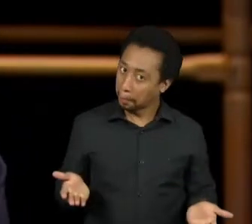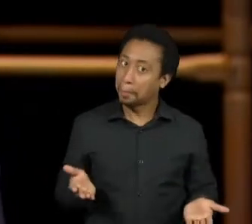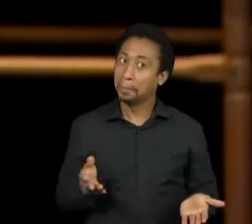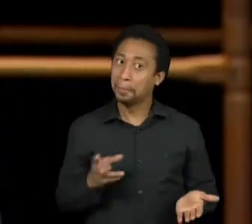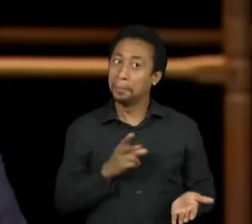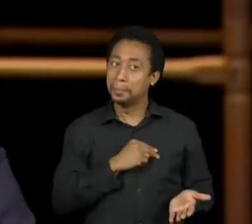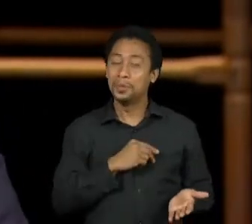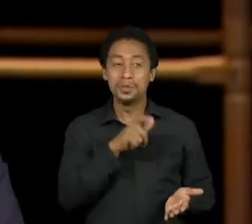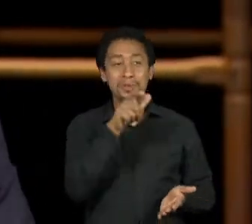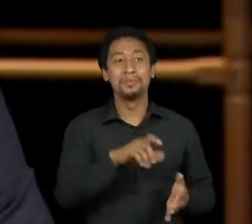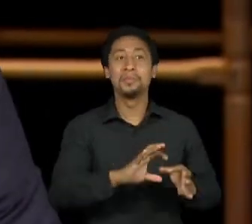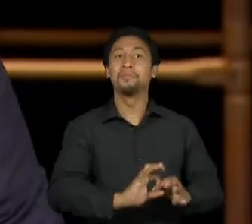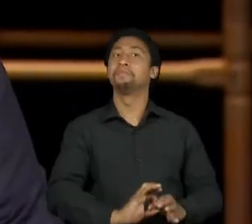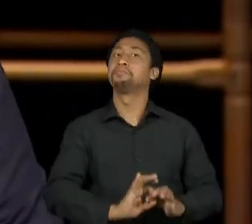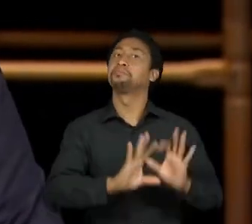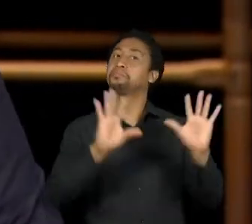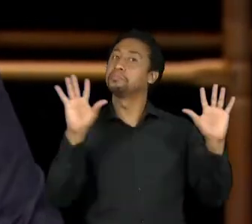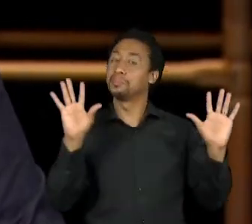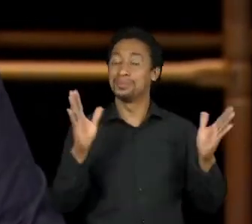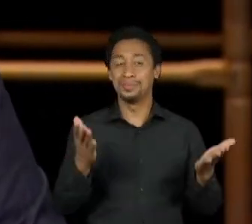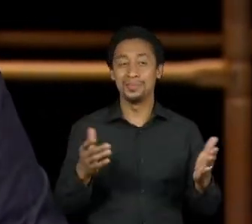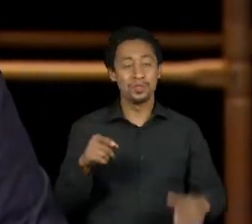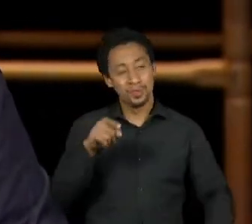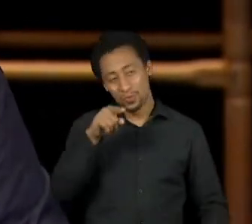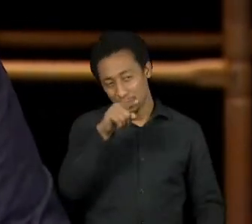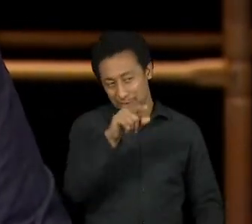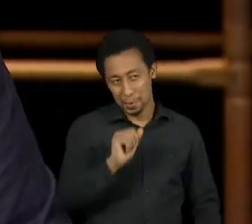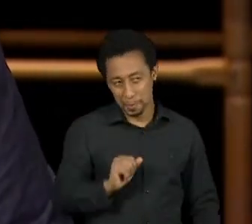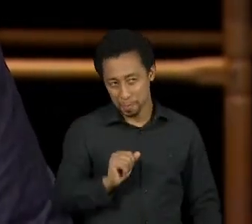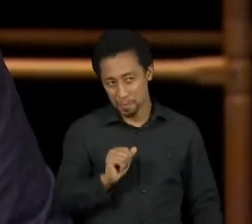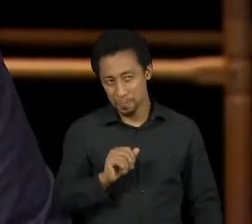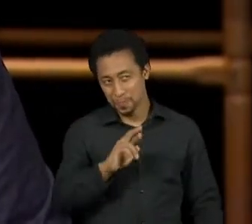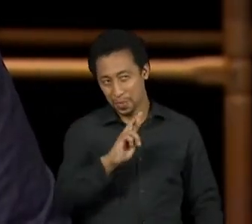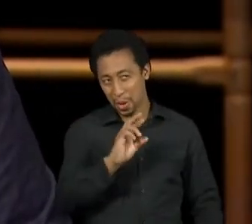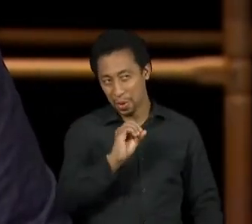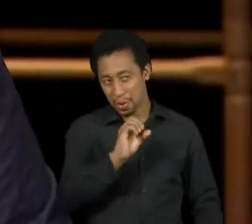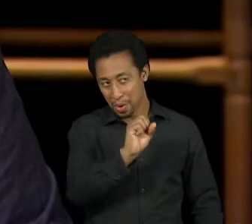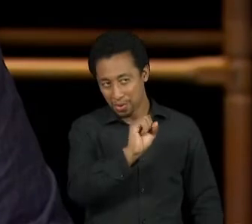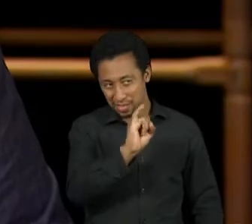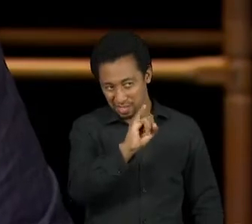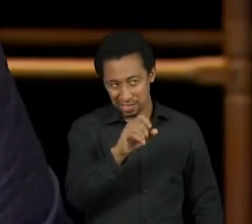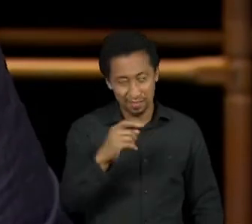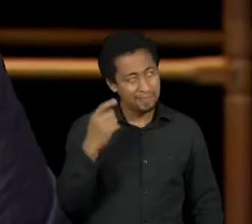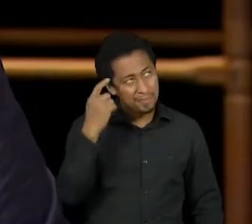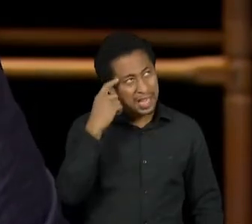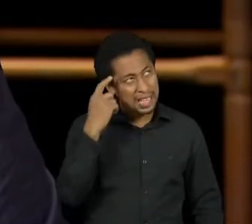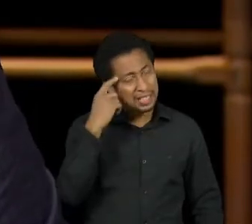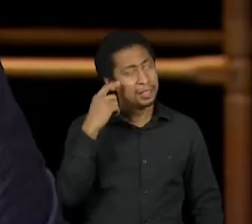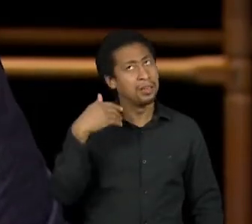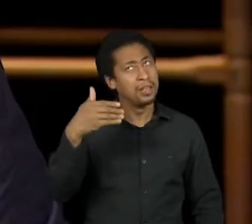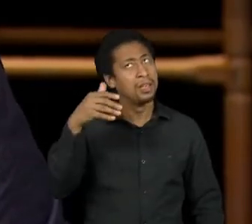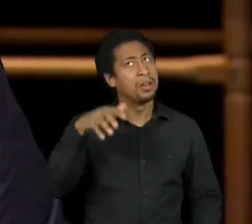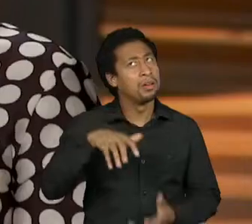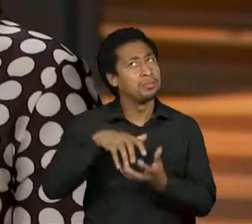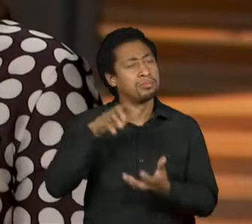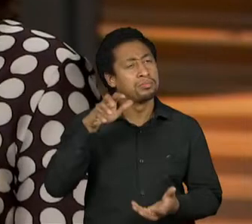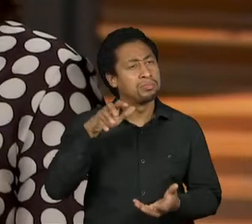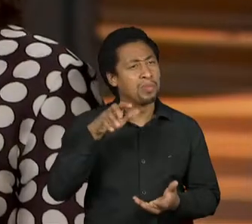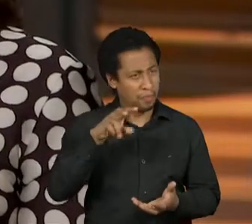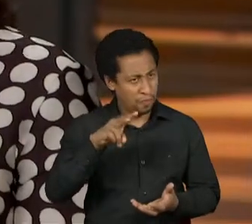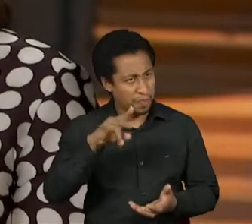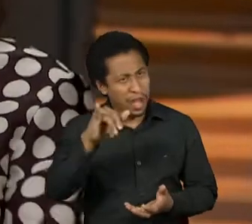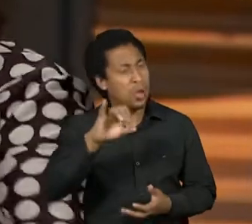liberdade na avenida ou Rose você pensa envelhecer ou se vai ficar menina assim